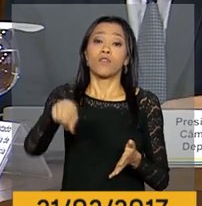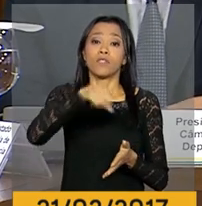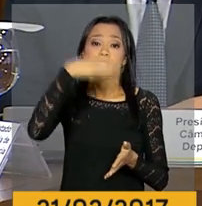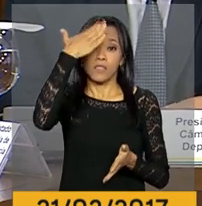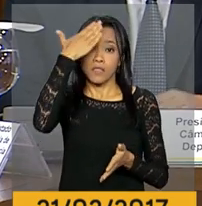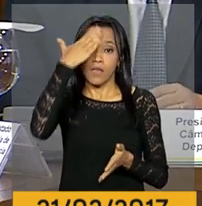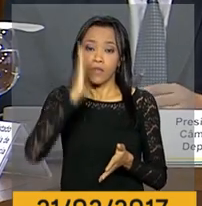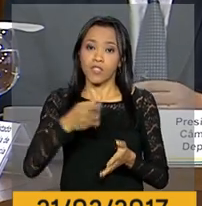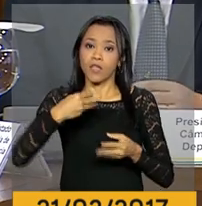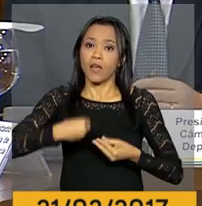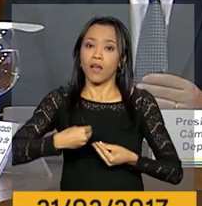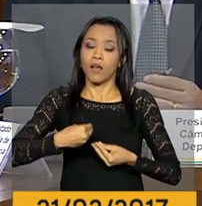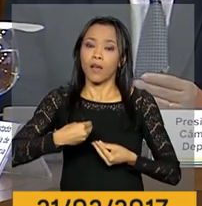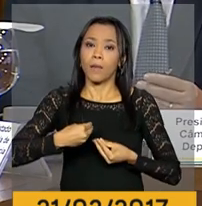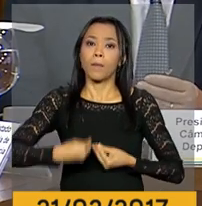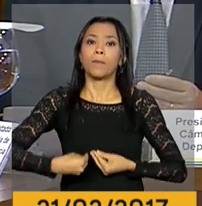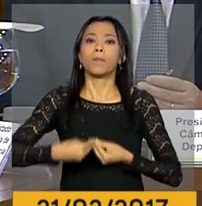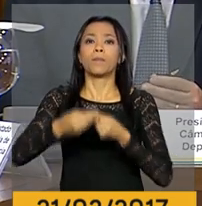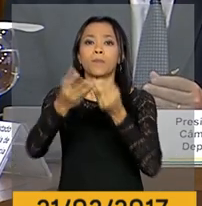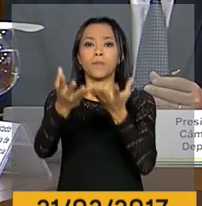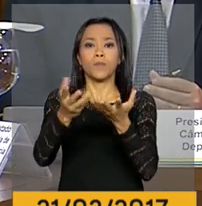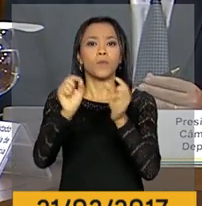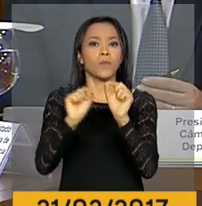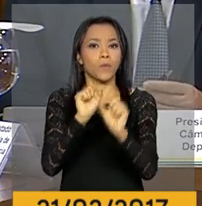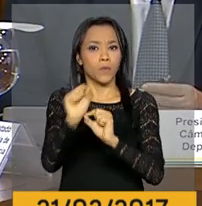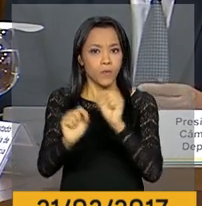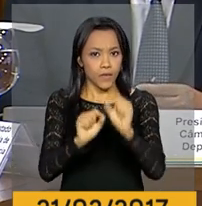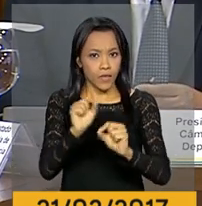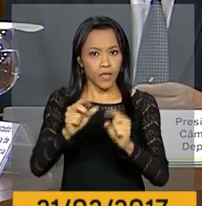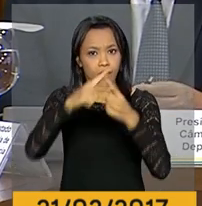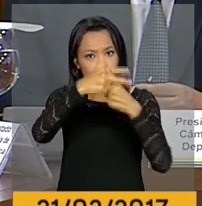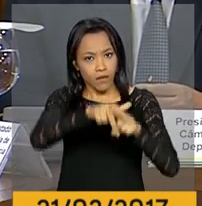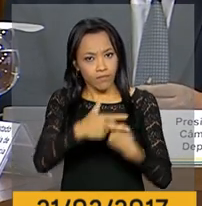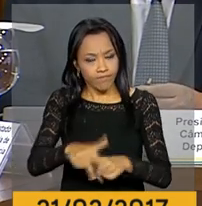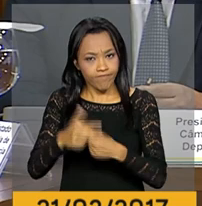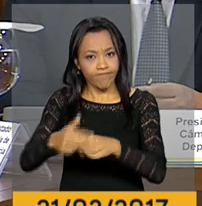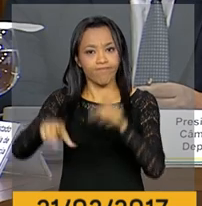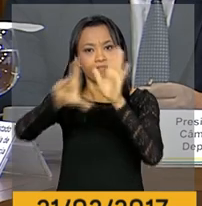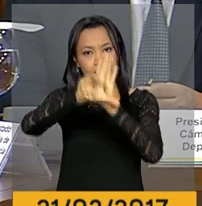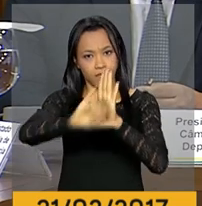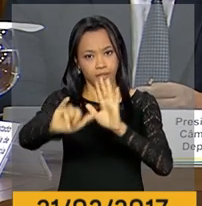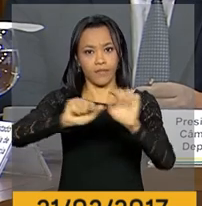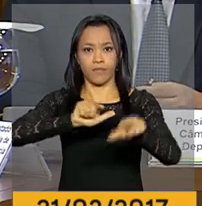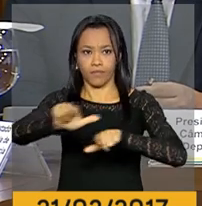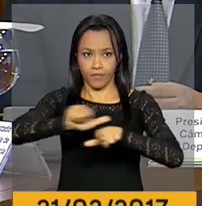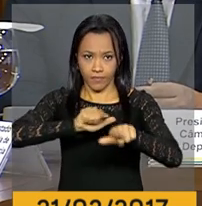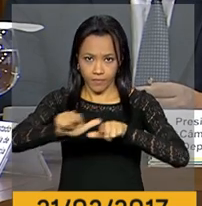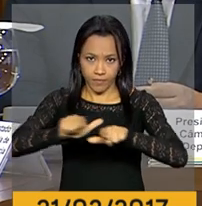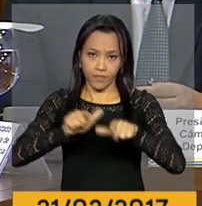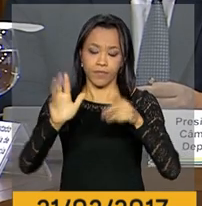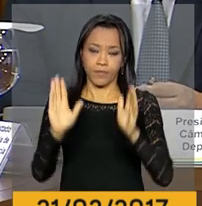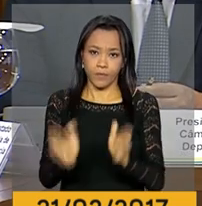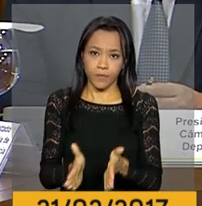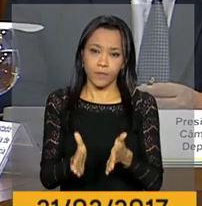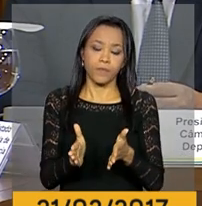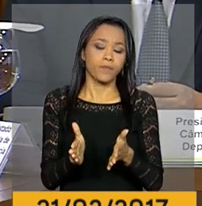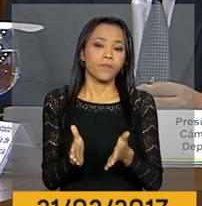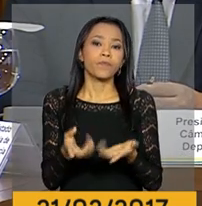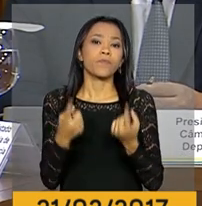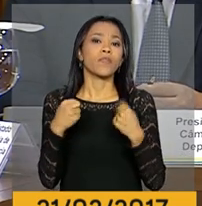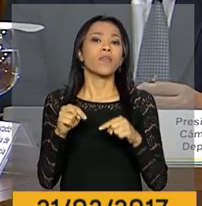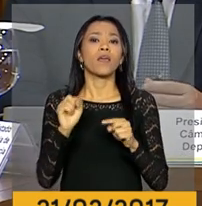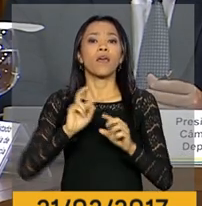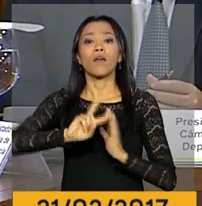reforma ou melhor a modernização da legislação trabalhista não é eh que é